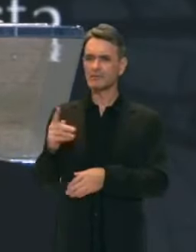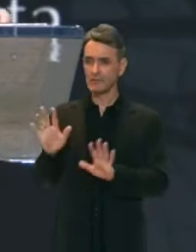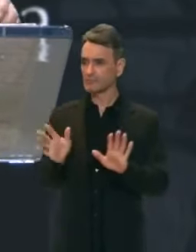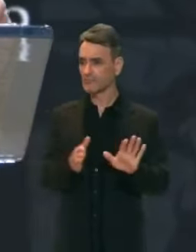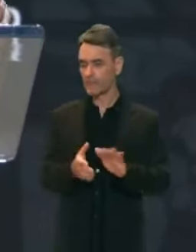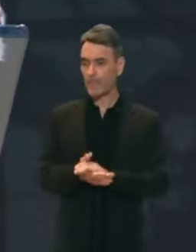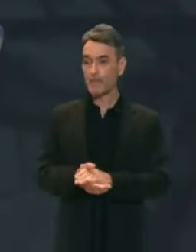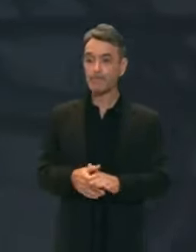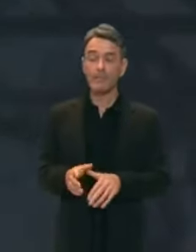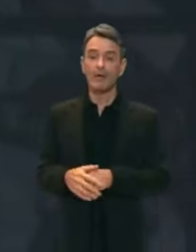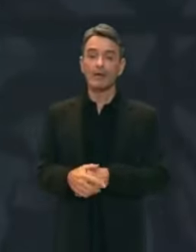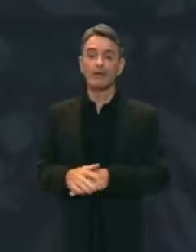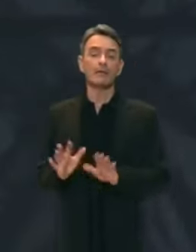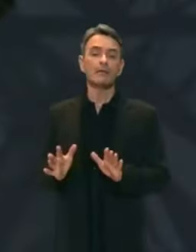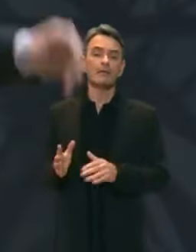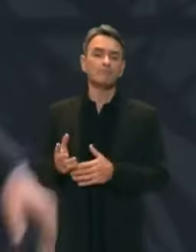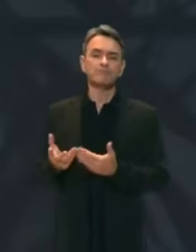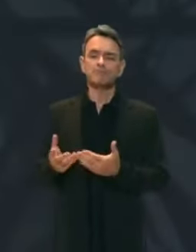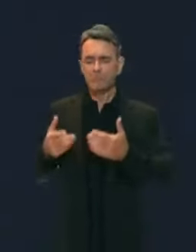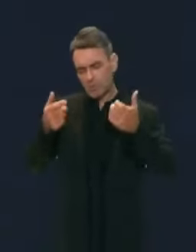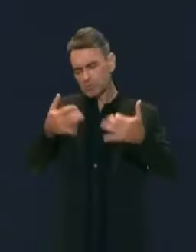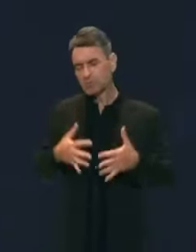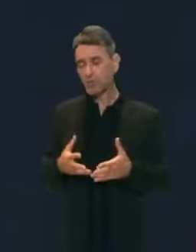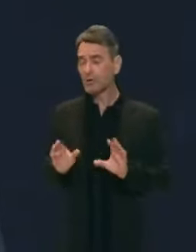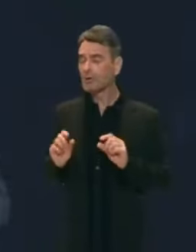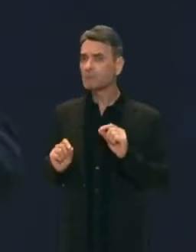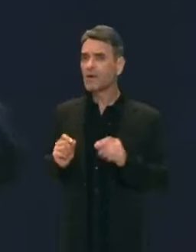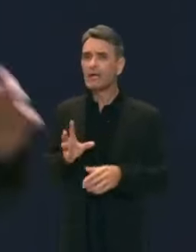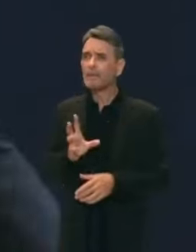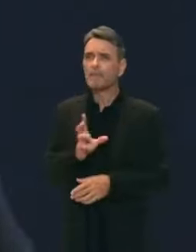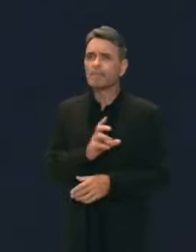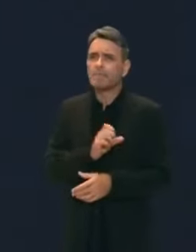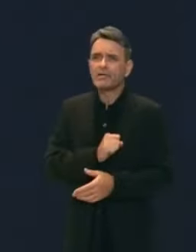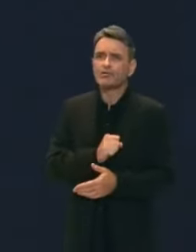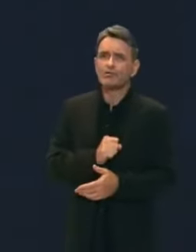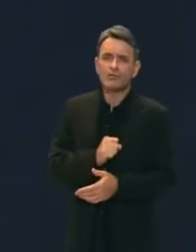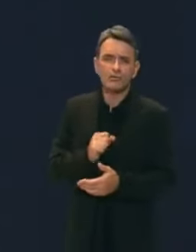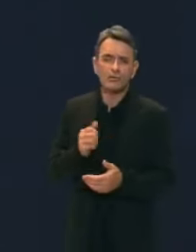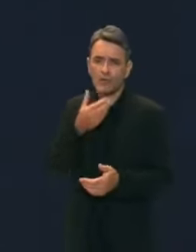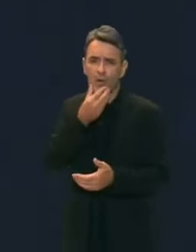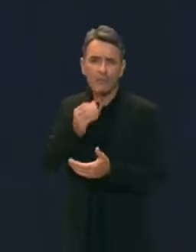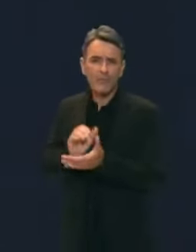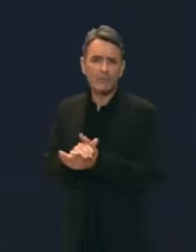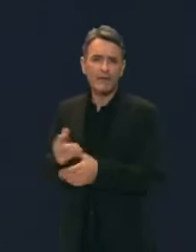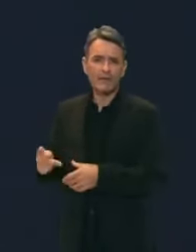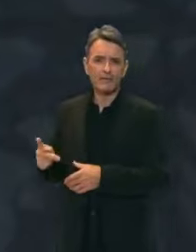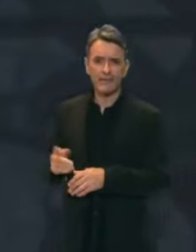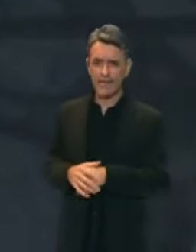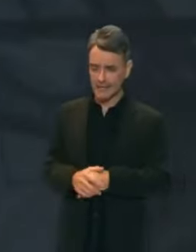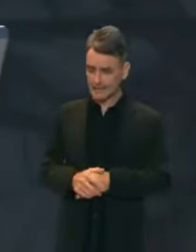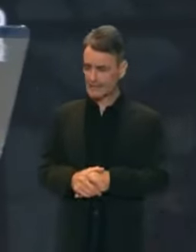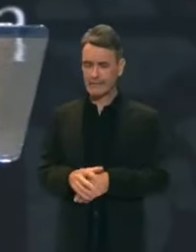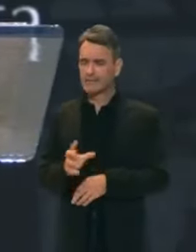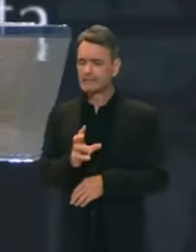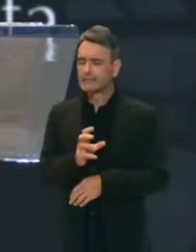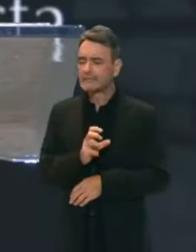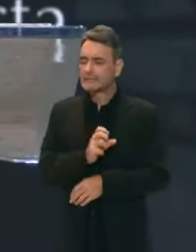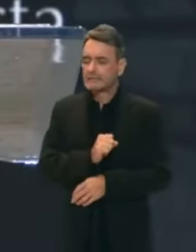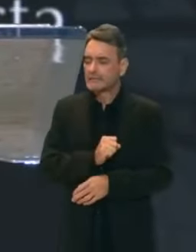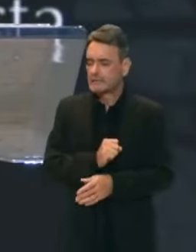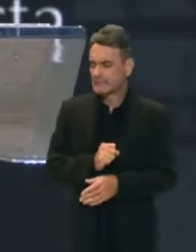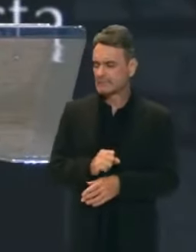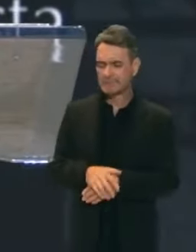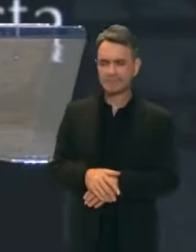E ela contou como ela se apaixonou pelo marido dela. Achei a coisa mais legal. Ela falou, eu me apaixonei por ele, e ele não me